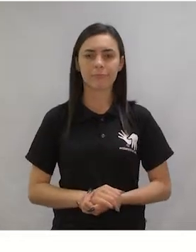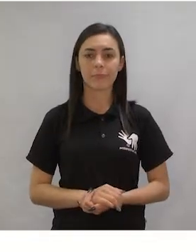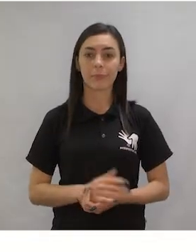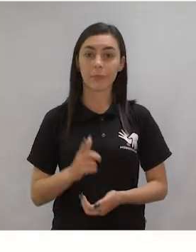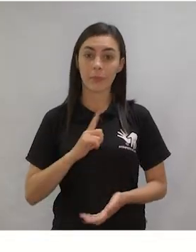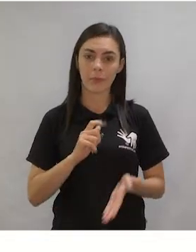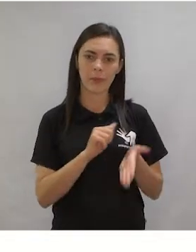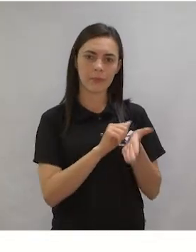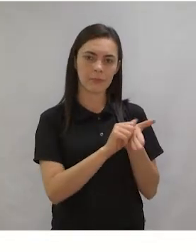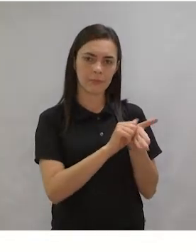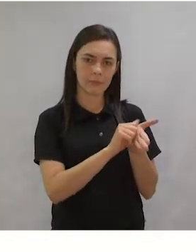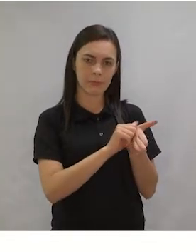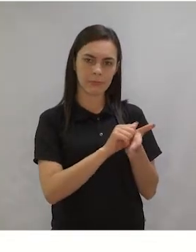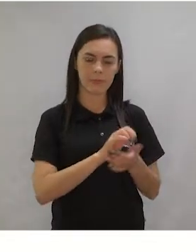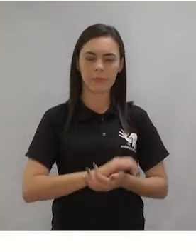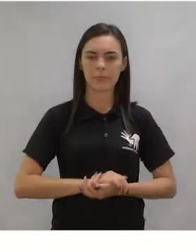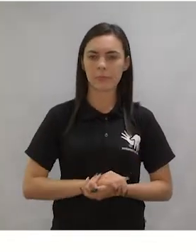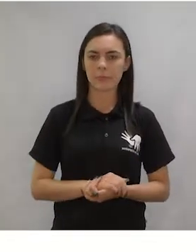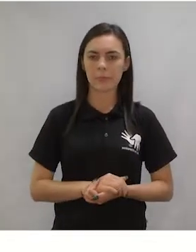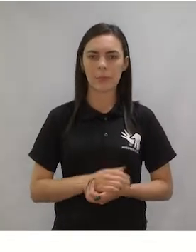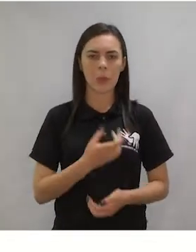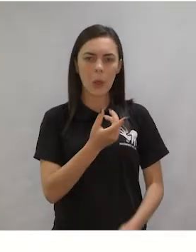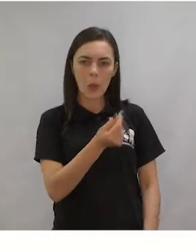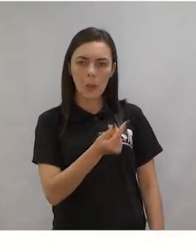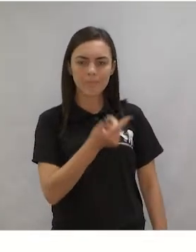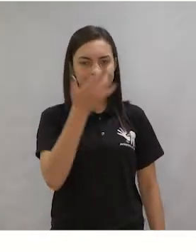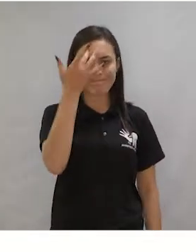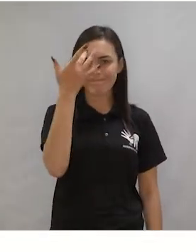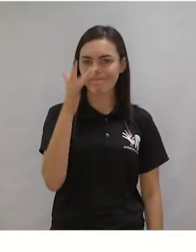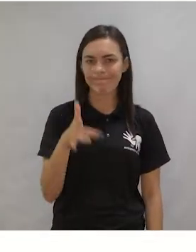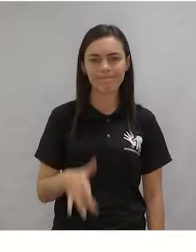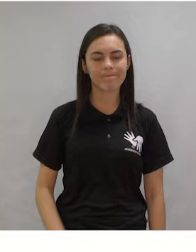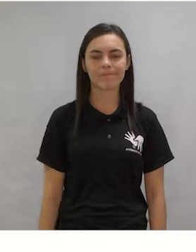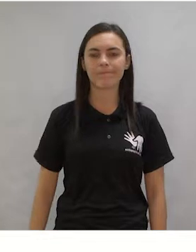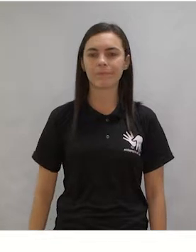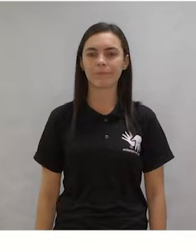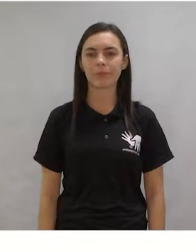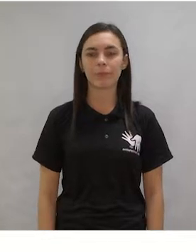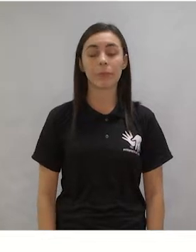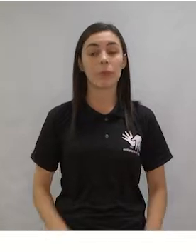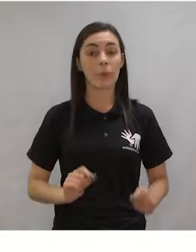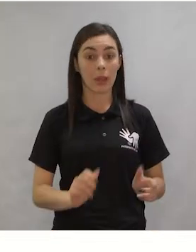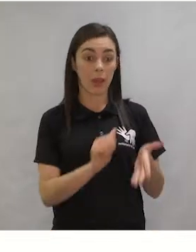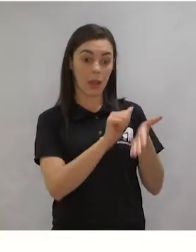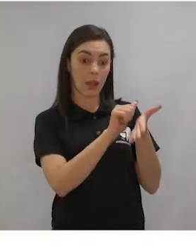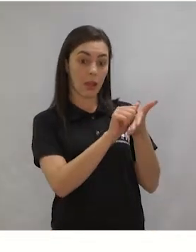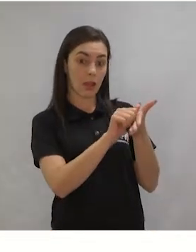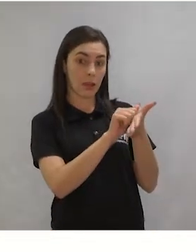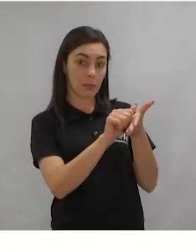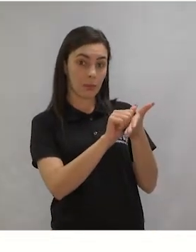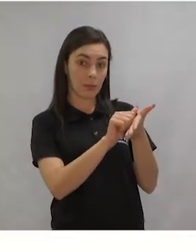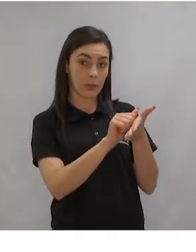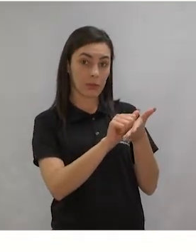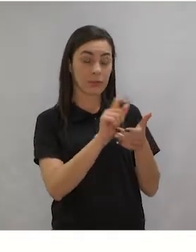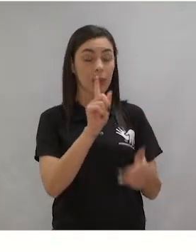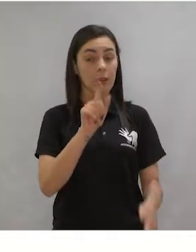Então, eu tenho uma borracha. Eu não sei o valor da borracha. Eu sei que a